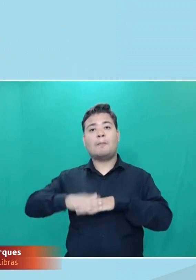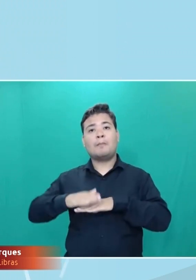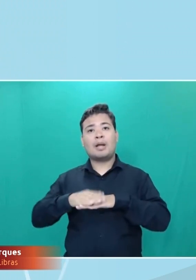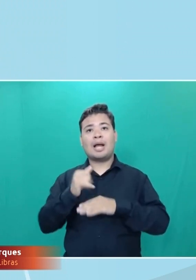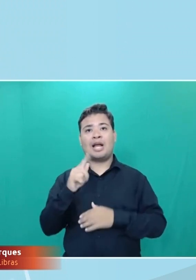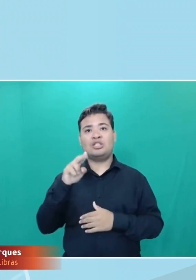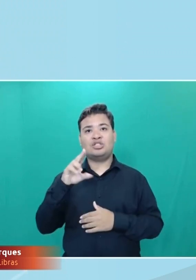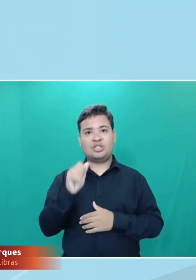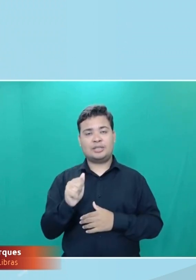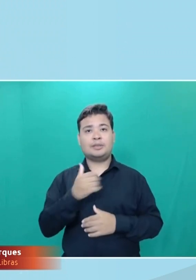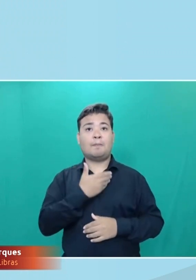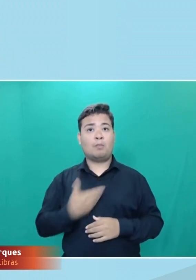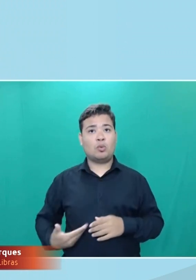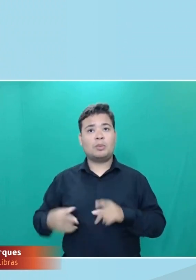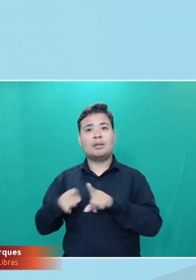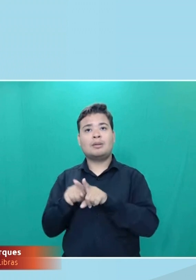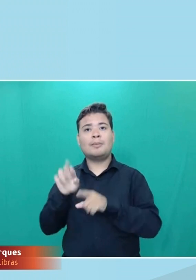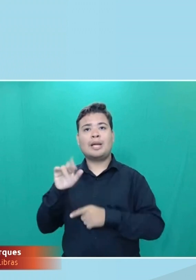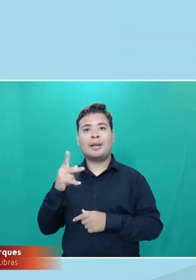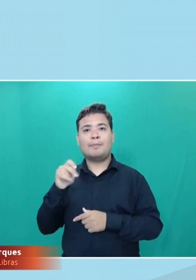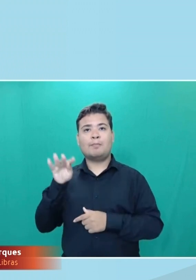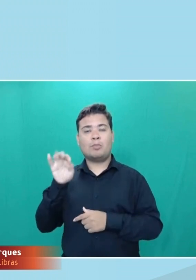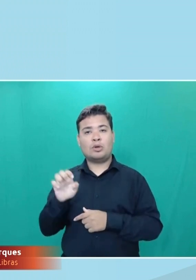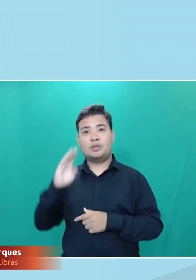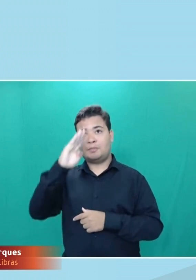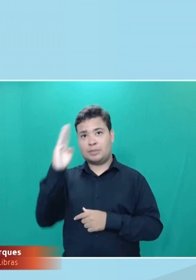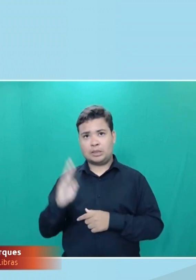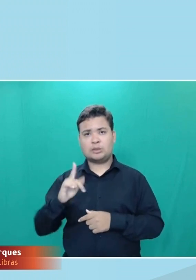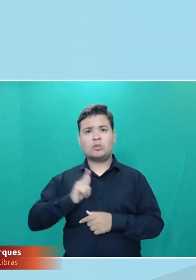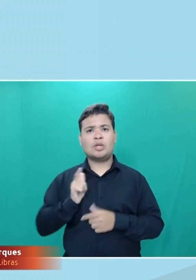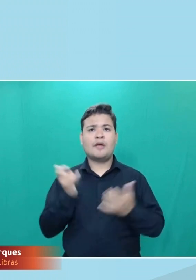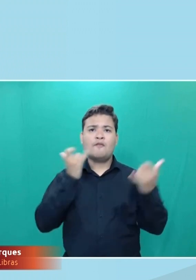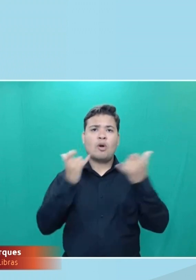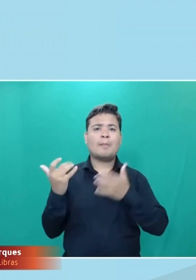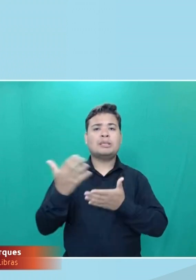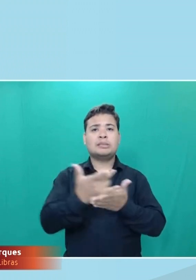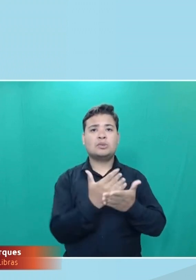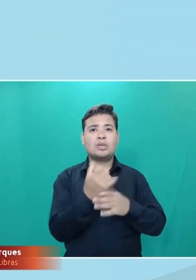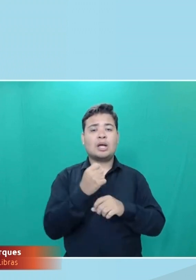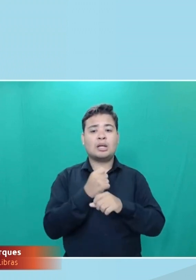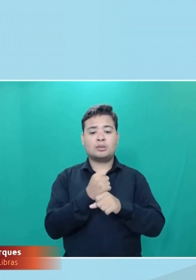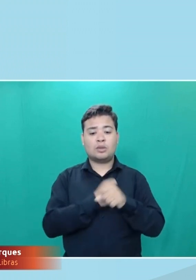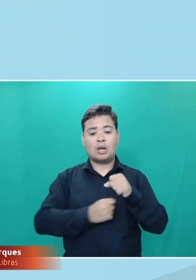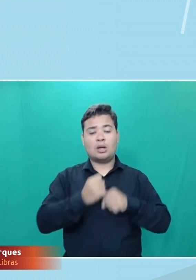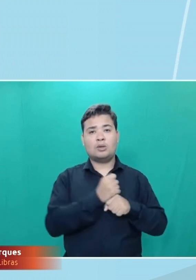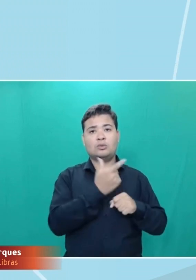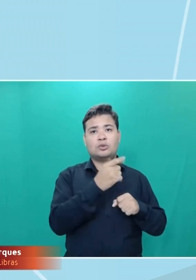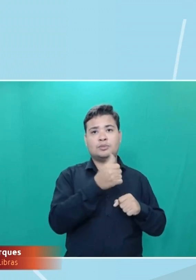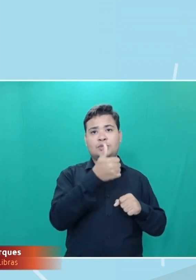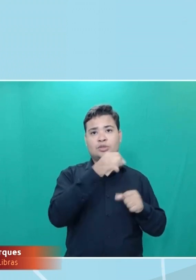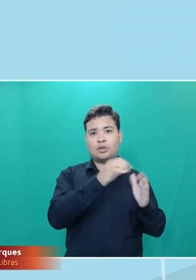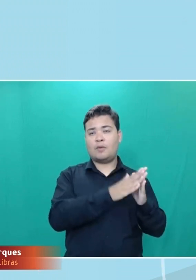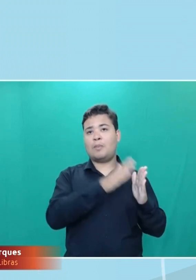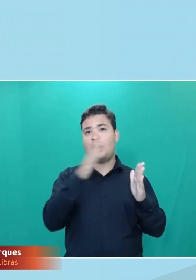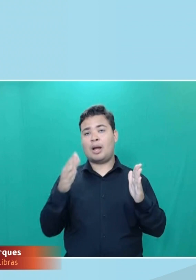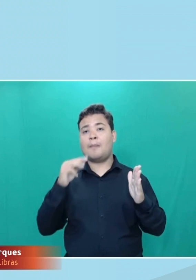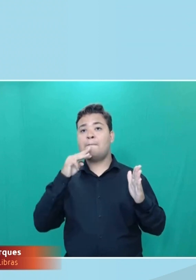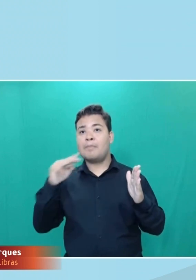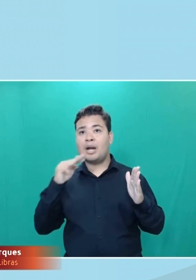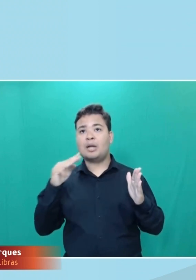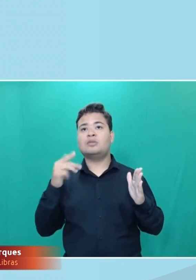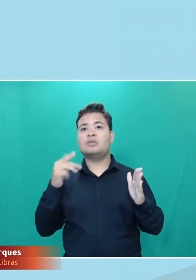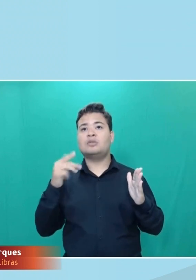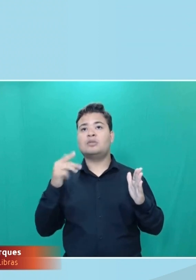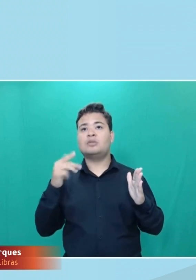Repórter Brasil, e que usou dados de 2019 a março desse ano. Os dados são do sistema